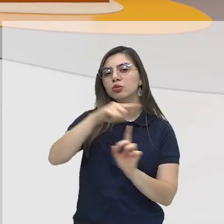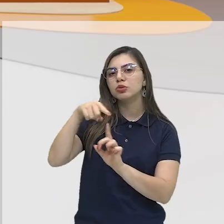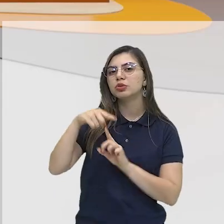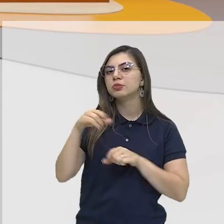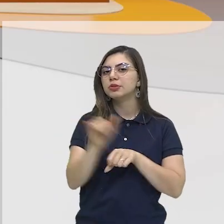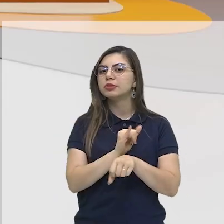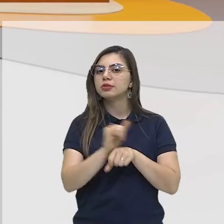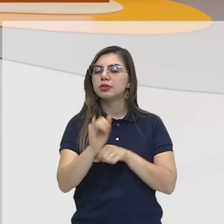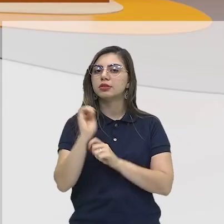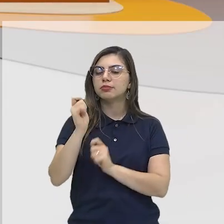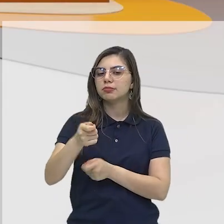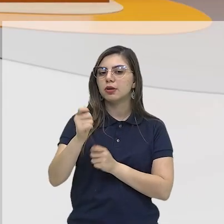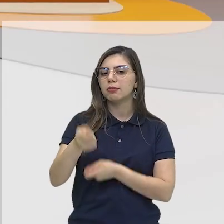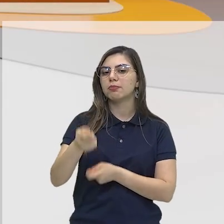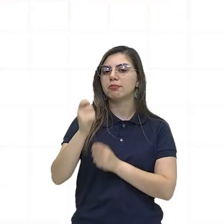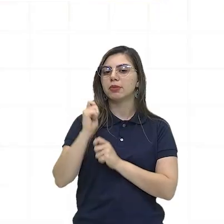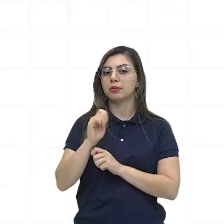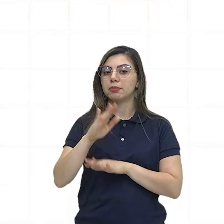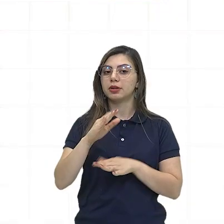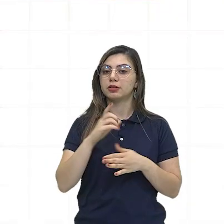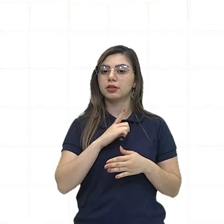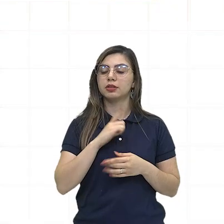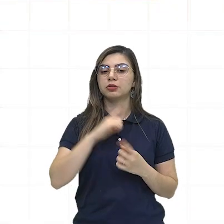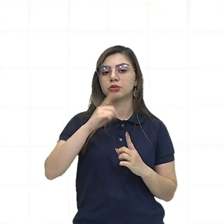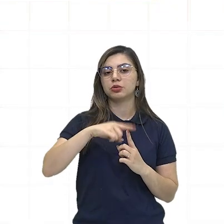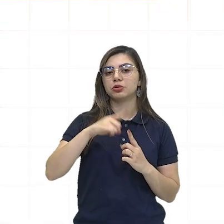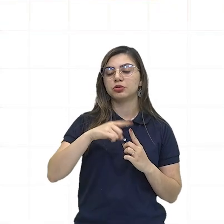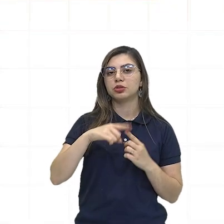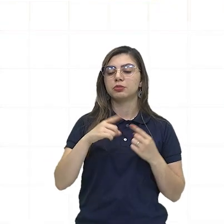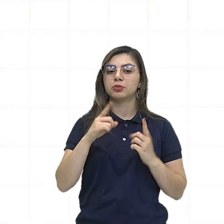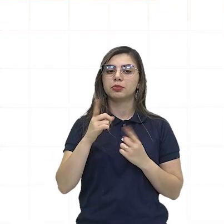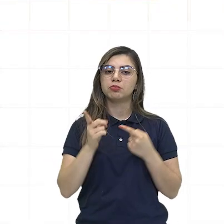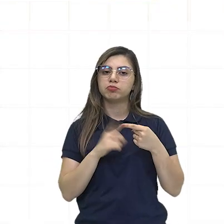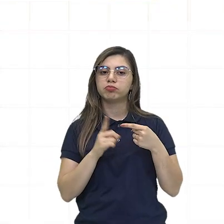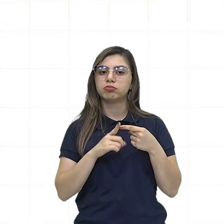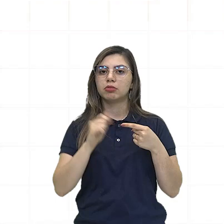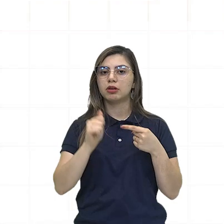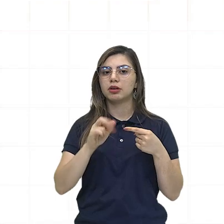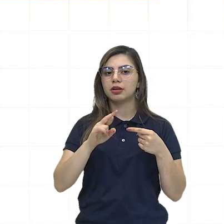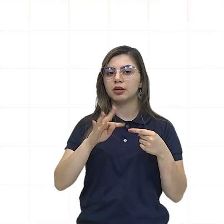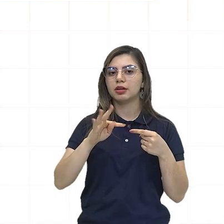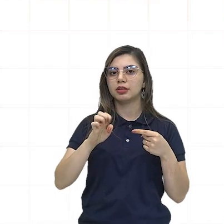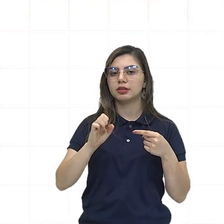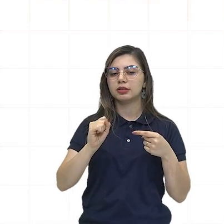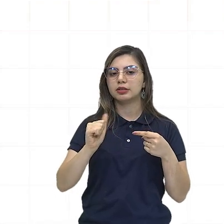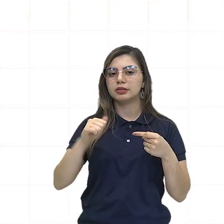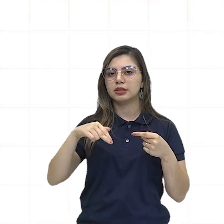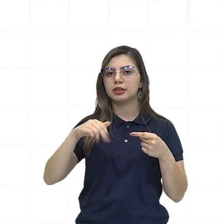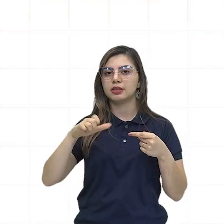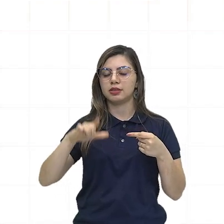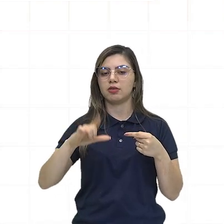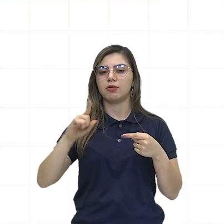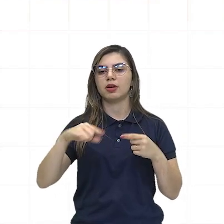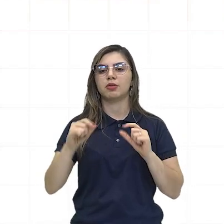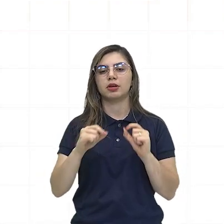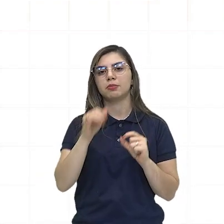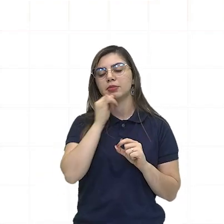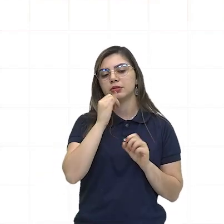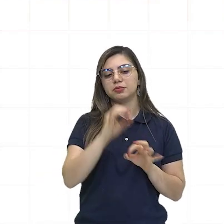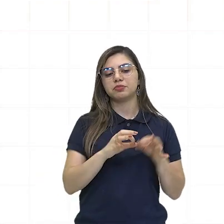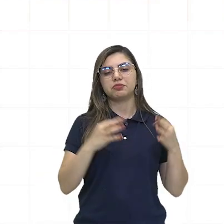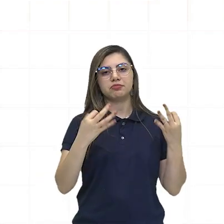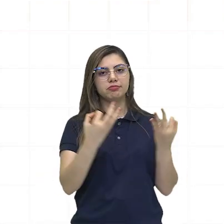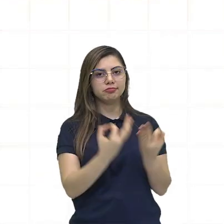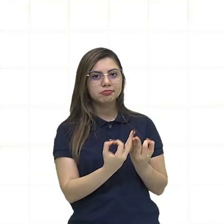pesca, começando pela pesca artesanal. A pesca artesanal, ela é realizada por família de